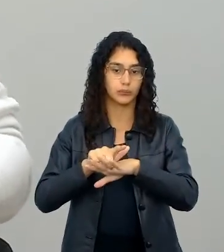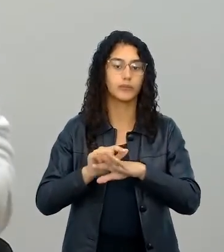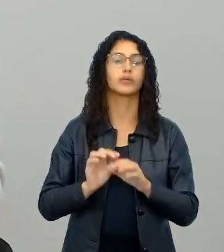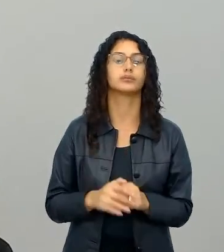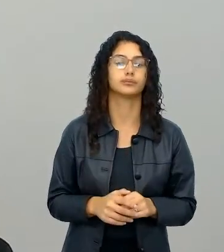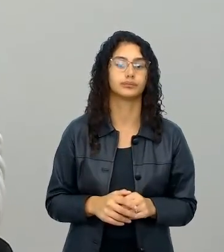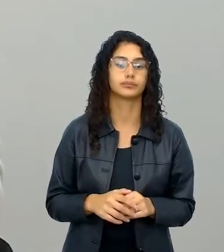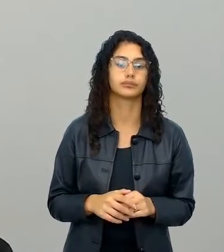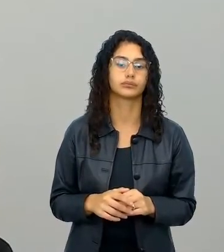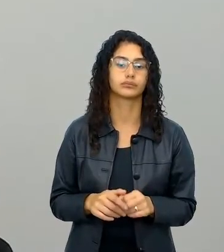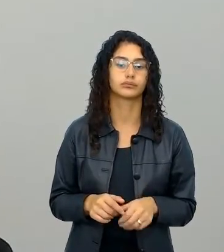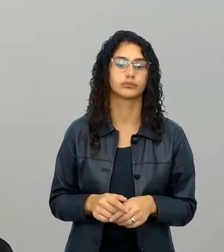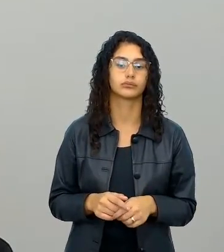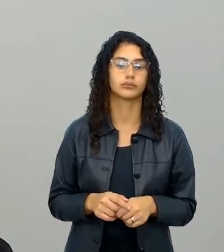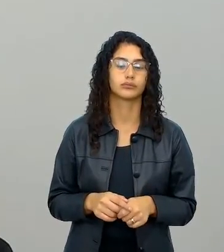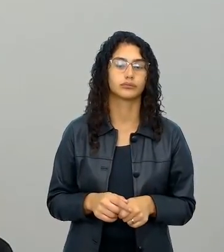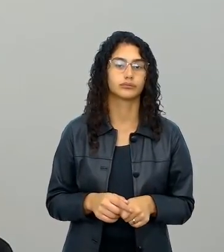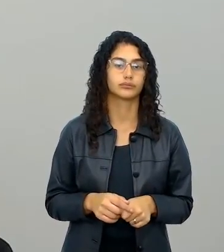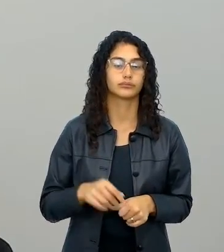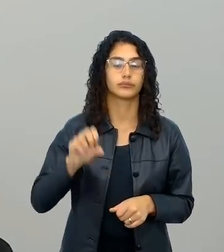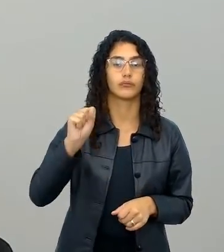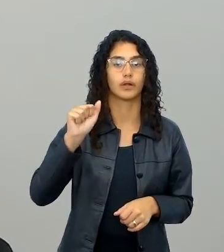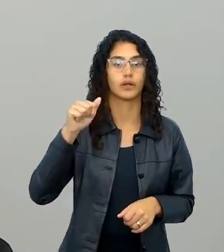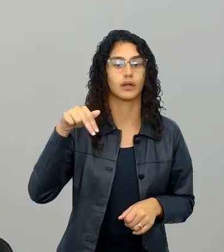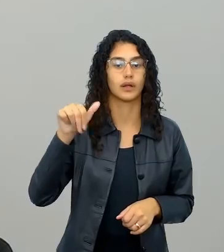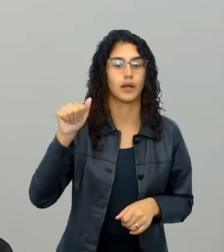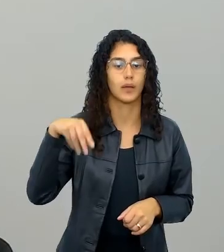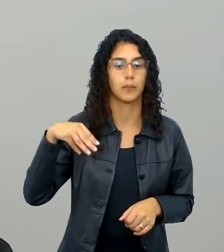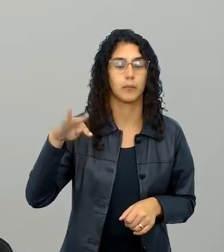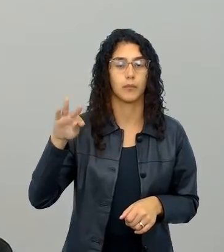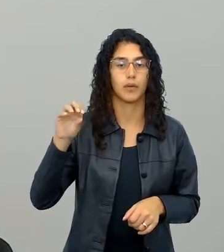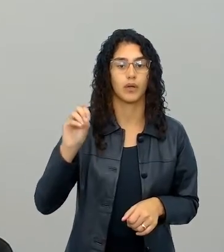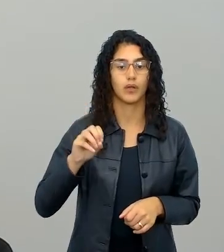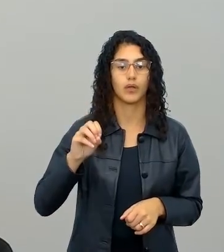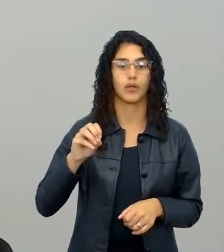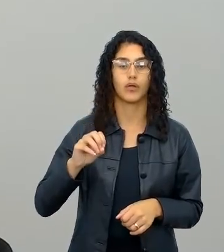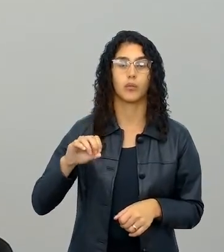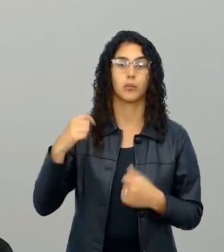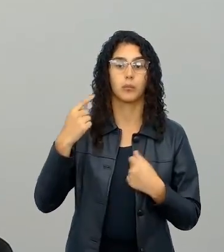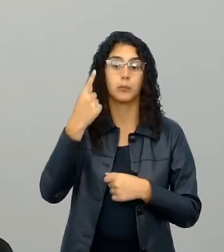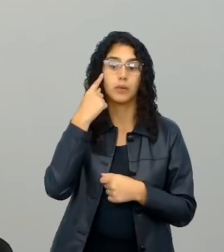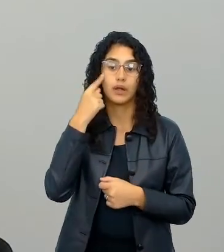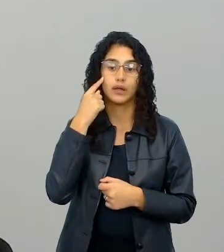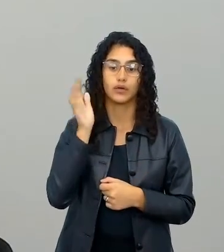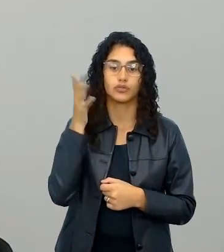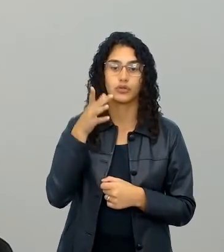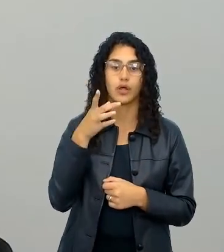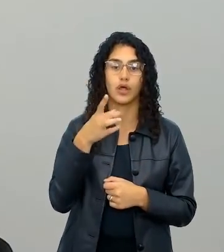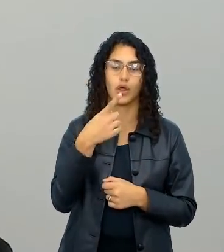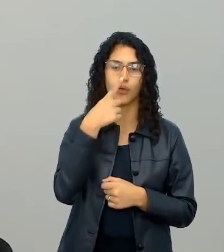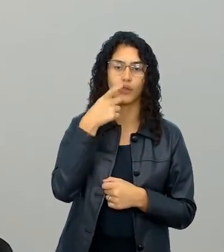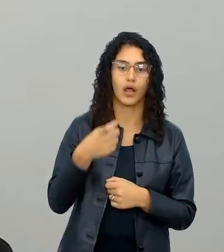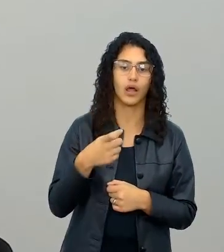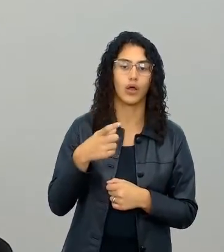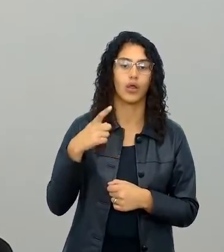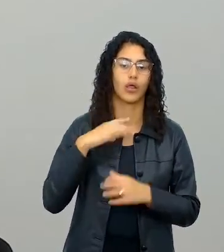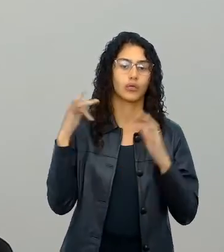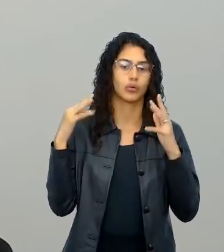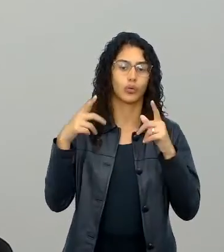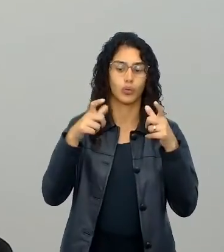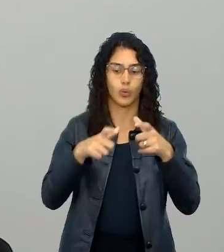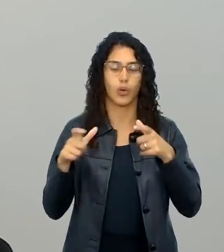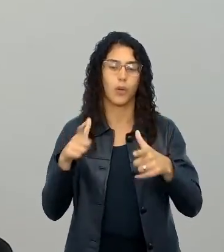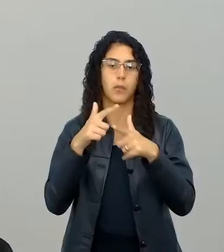Sanear é limpeza. Então, quando a gente fala saneamento, a gente precisa... quando a gente fala saneamento, o pessoal já pensa em esgoto, ou rede de esgoto, ou